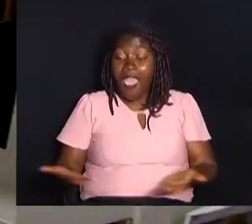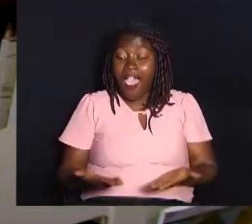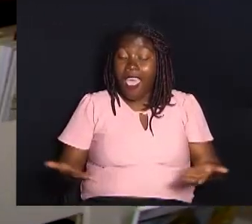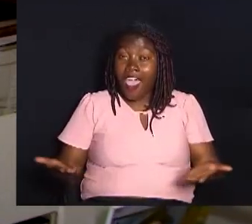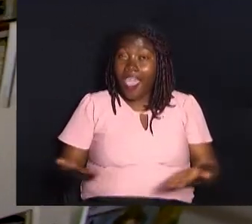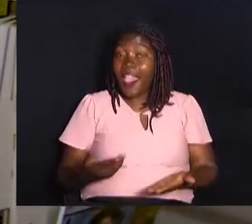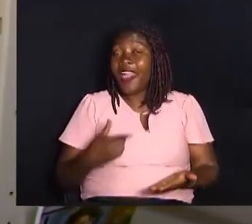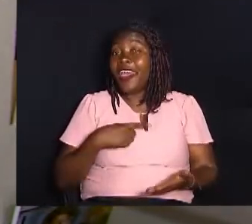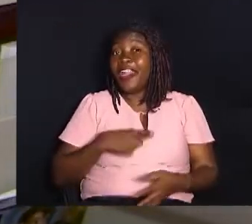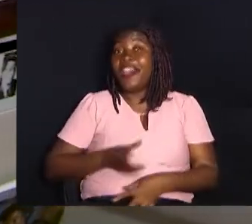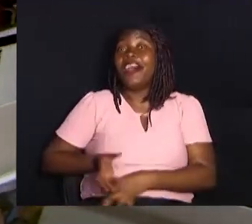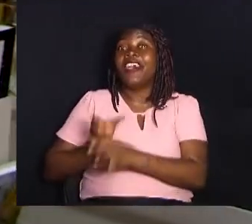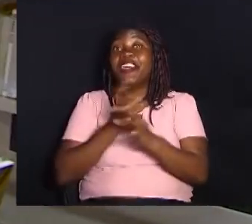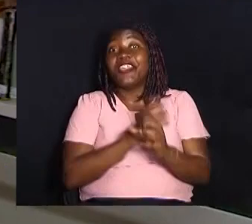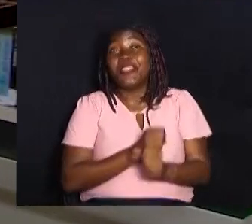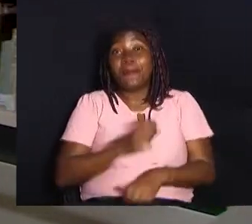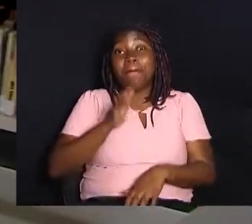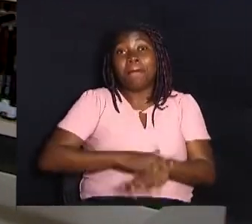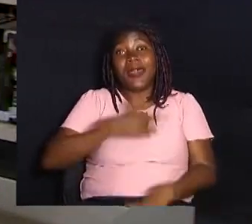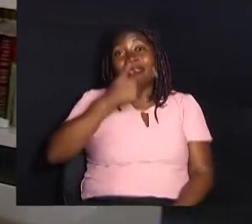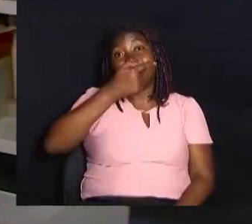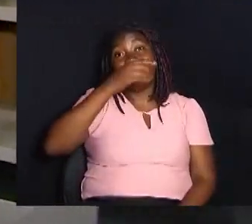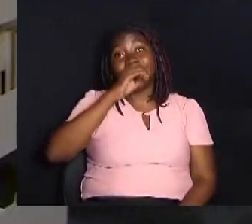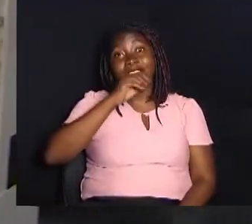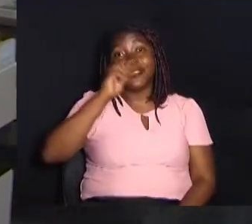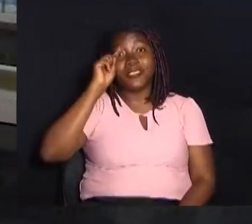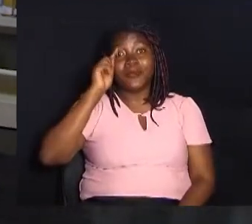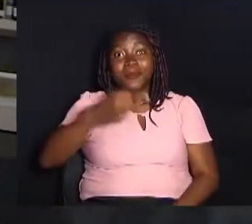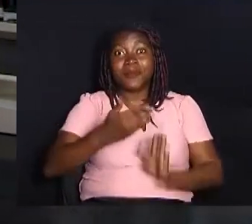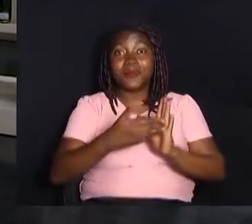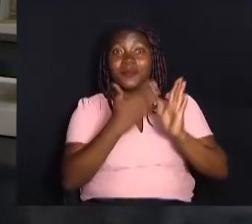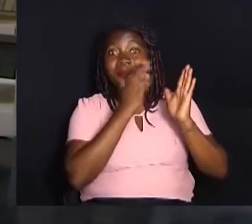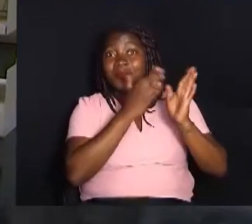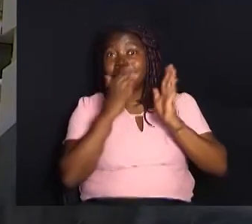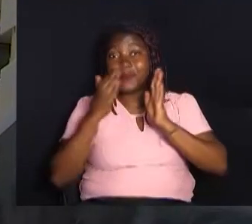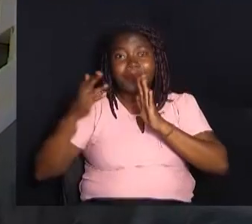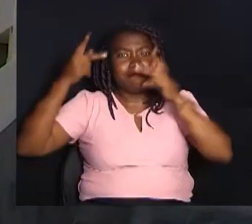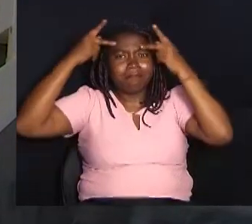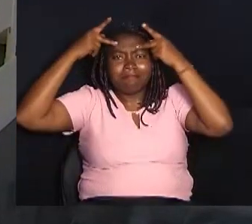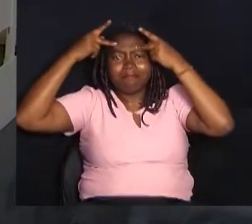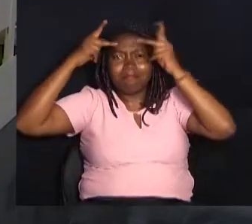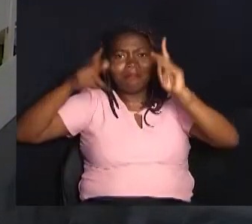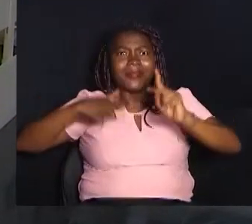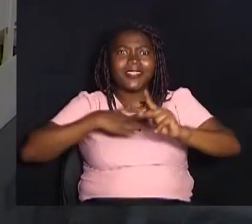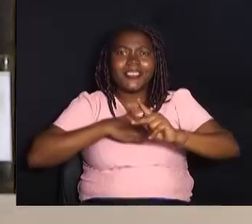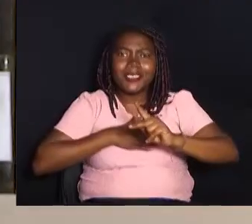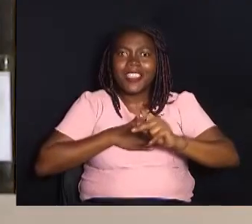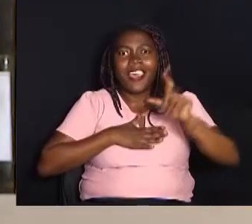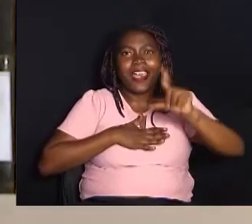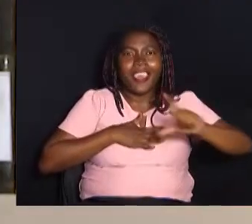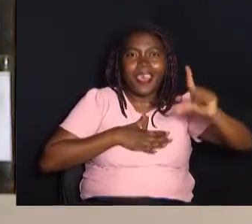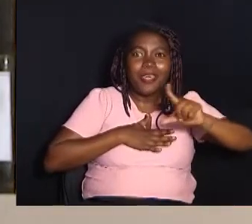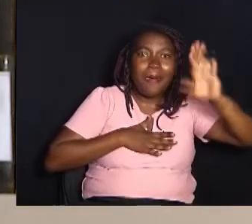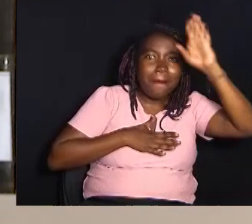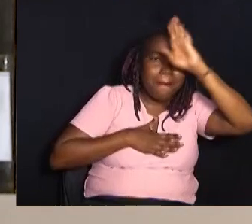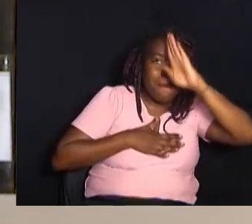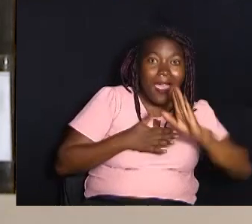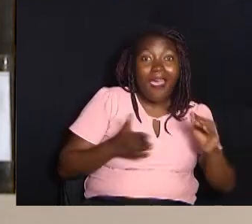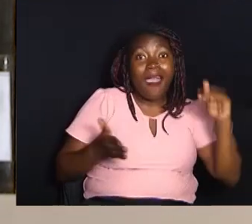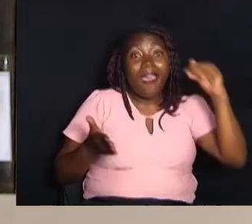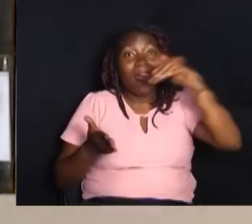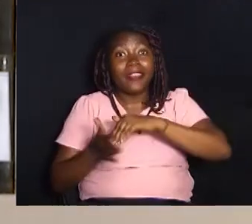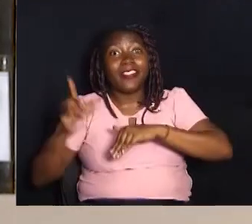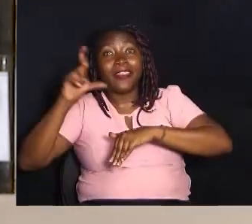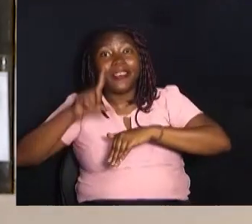Atualmente, a biblioteca possui um acervo com mais de 70 mil exemplares, com obras para todo gosto, desde a literatura